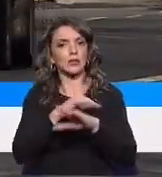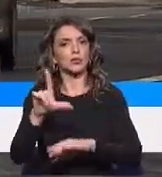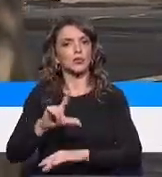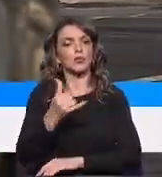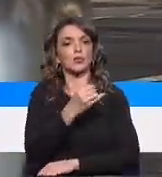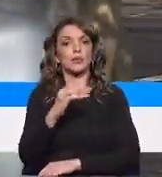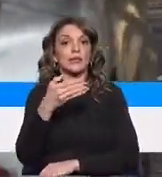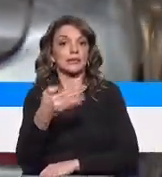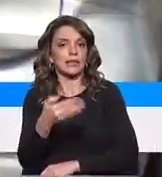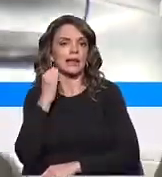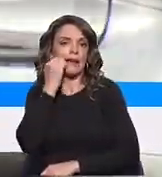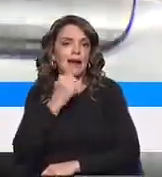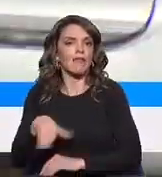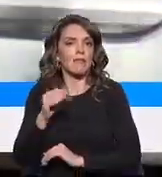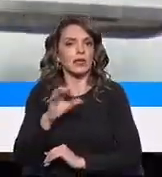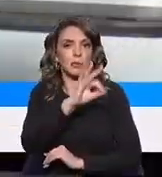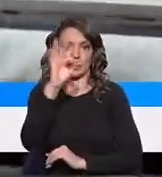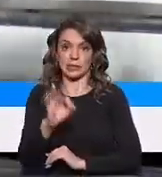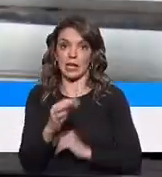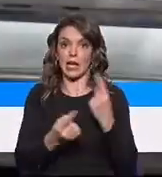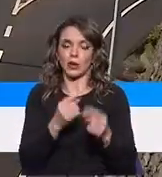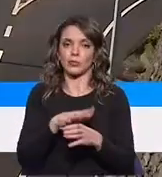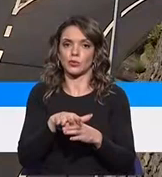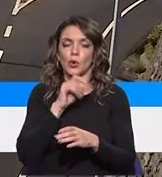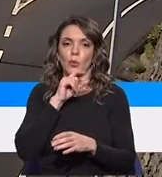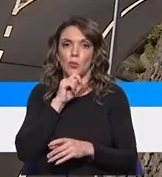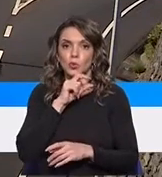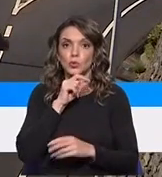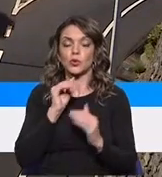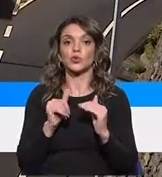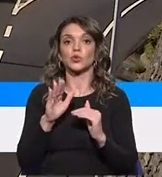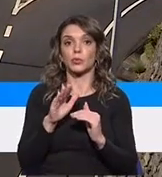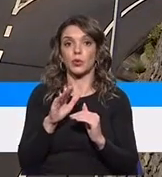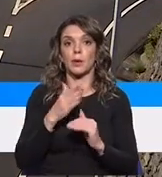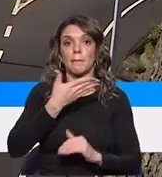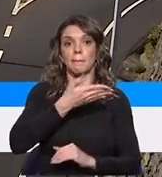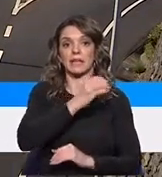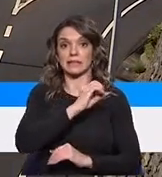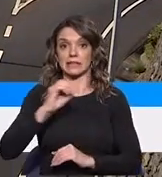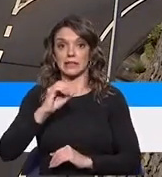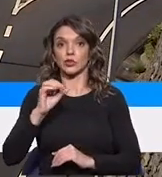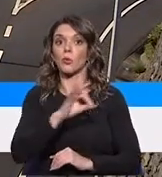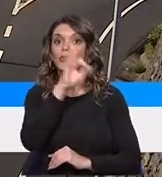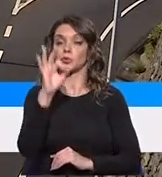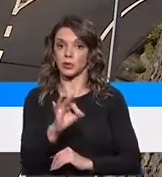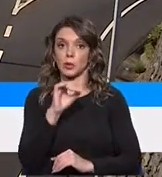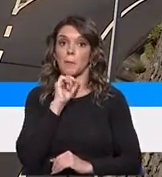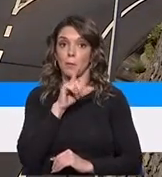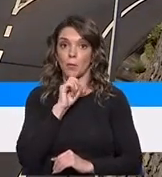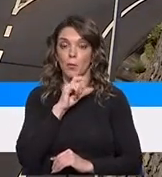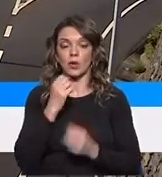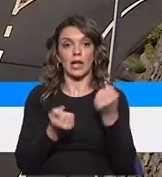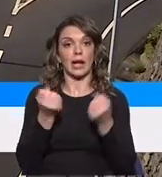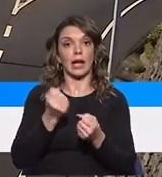2007 agravará em percentagens que em alguns casos podem ser superiores aos 1.700%. Nos automóveis a